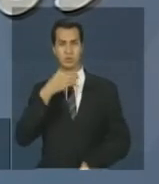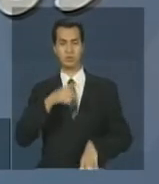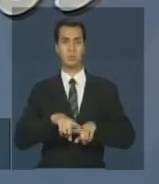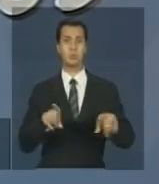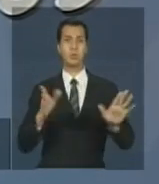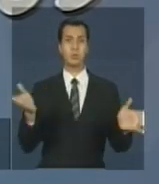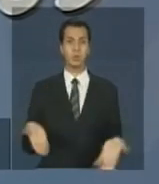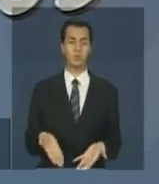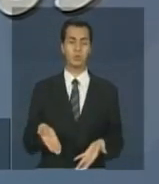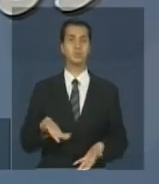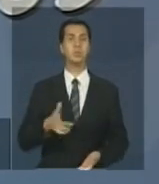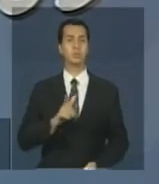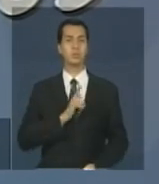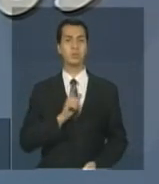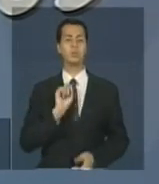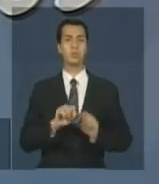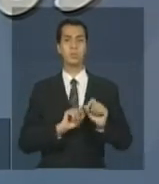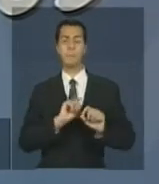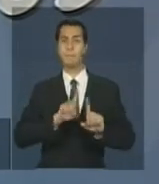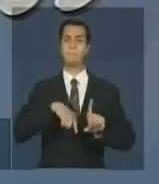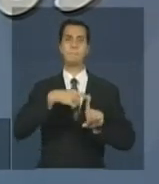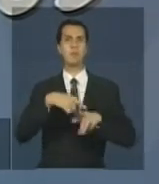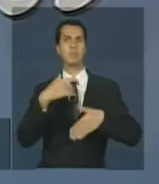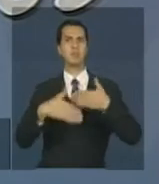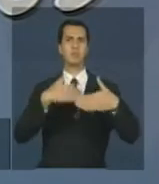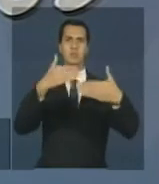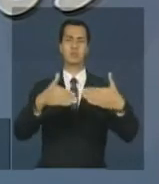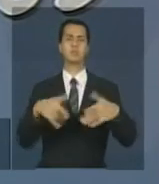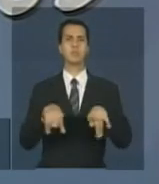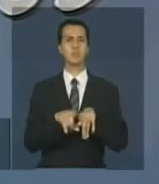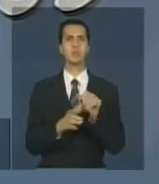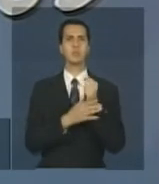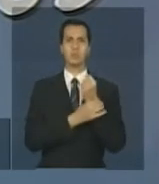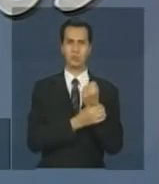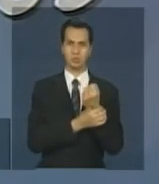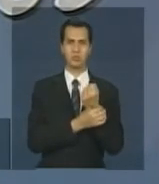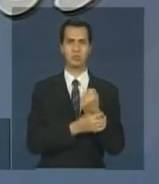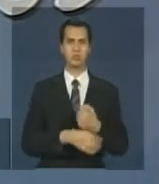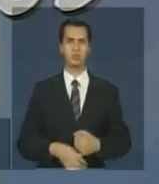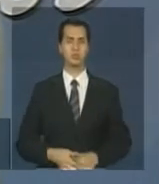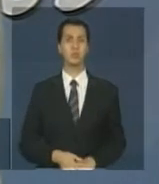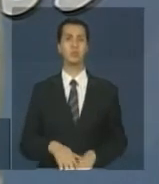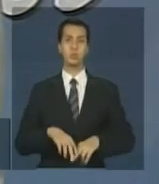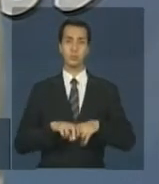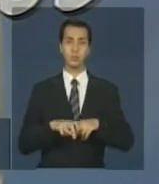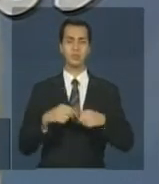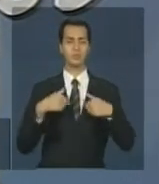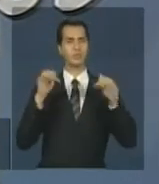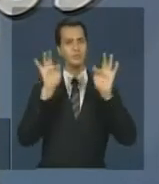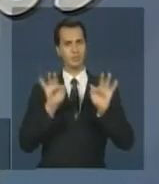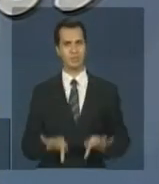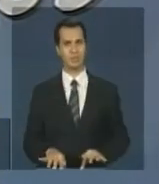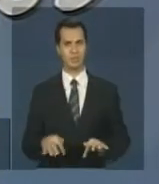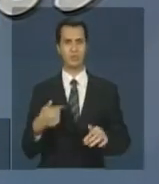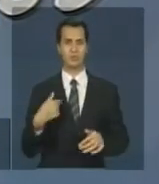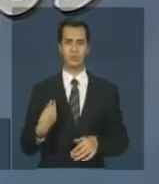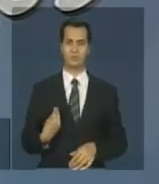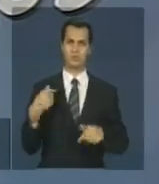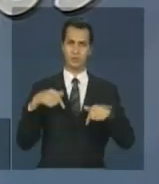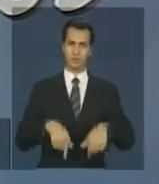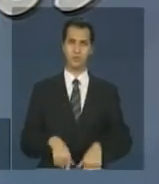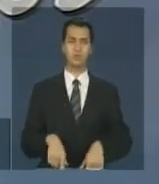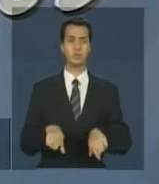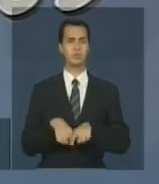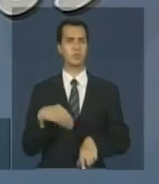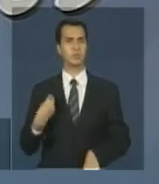temos hoje já é muito mais avançado já é muito mais seguro do que nós temos portanto eu estou muito feliz em estar aqui poder